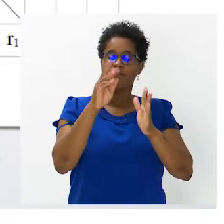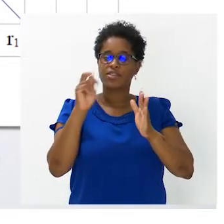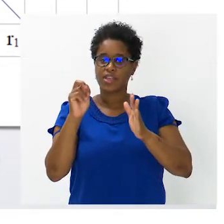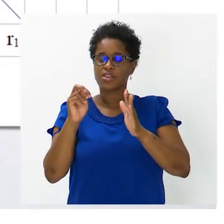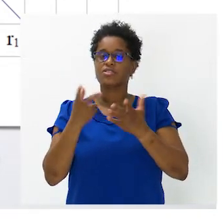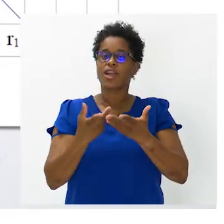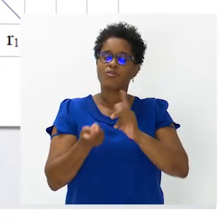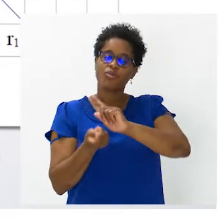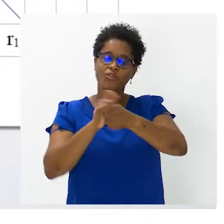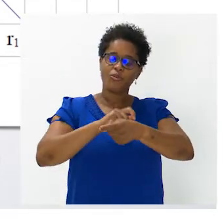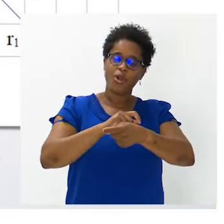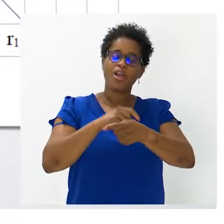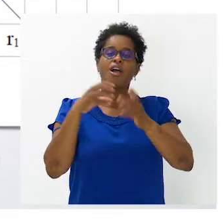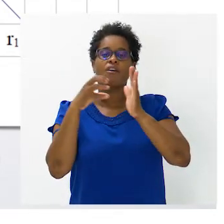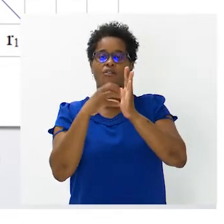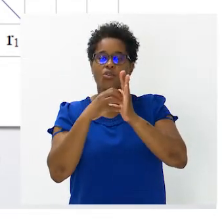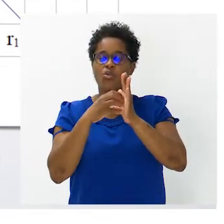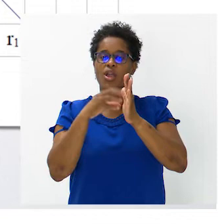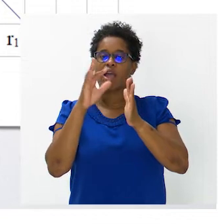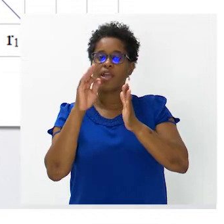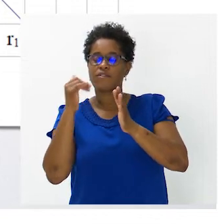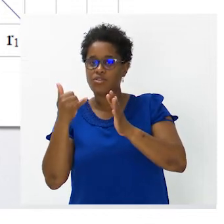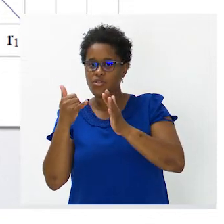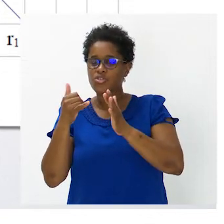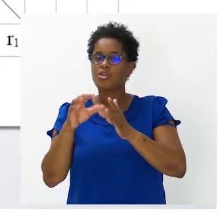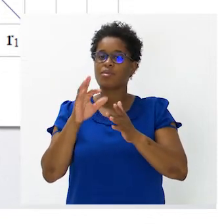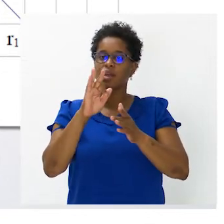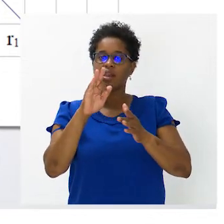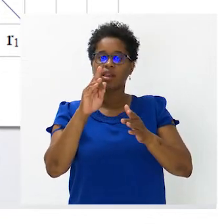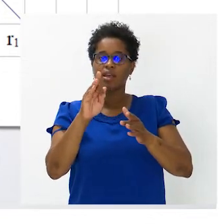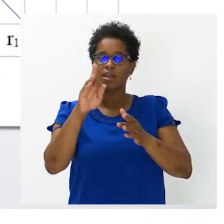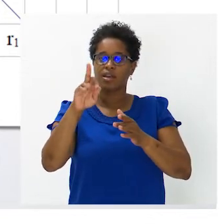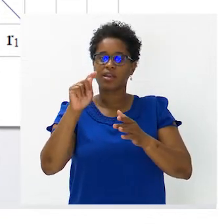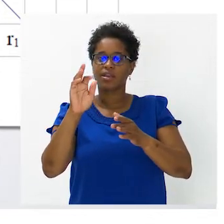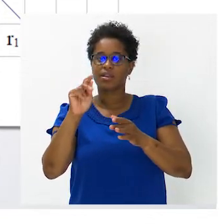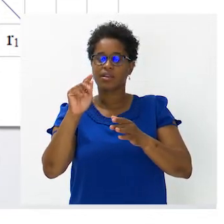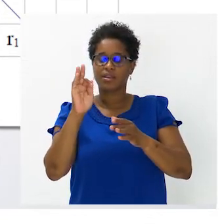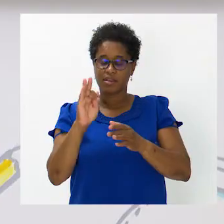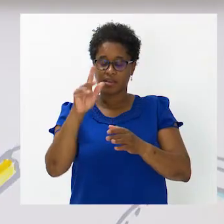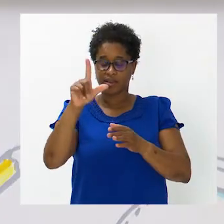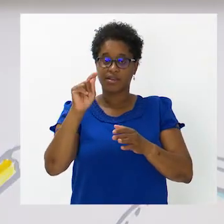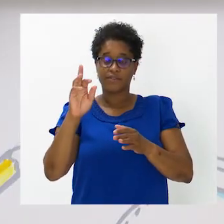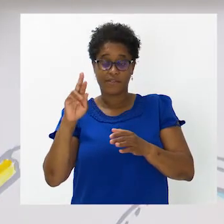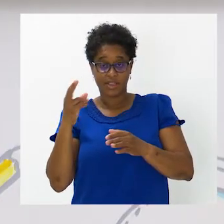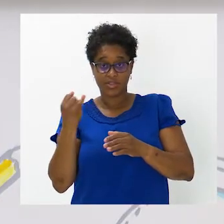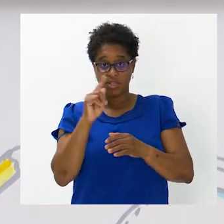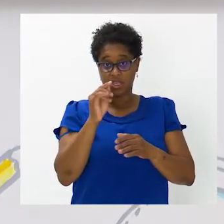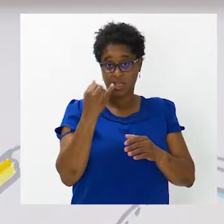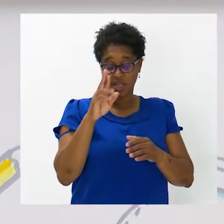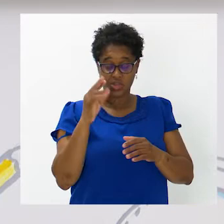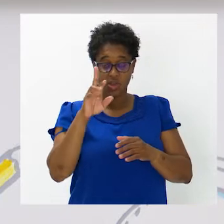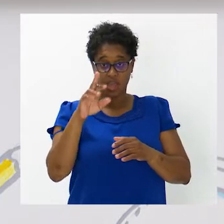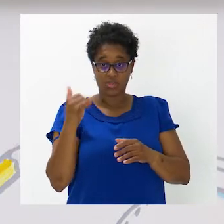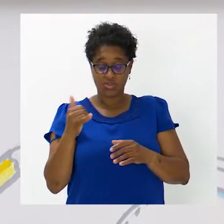F3 transformada da figura F2 pela reflexão de eixo R2. Aqui, a